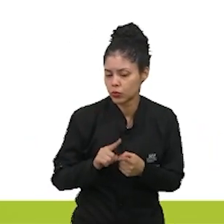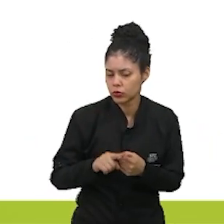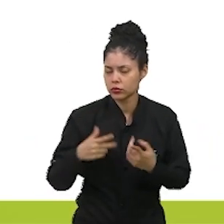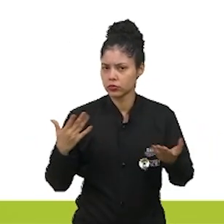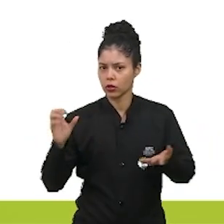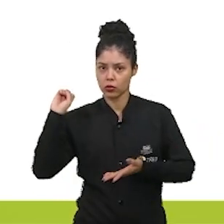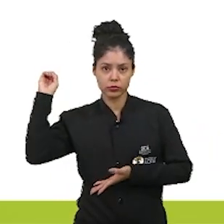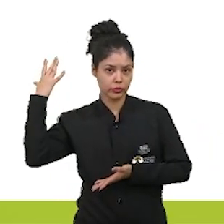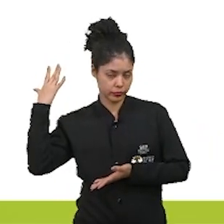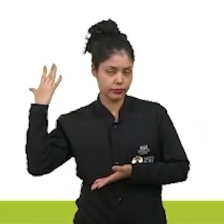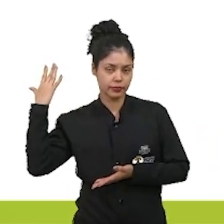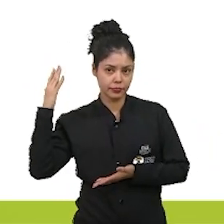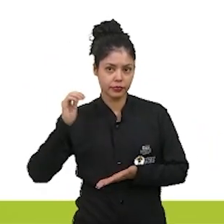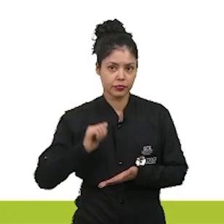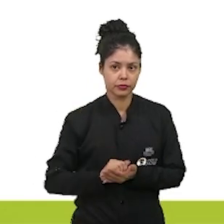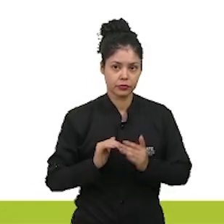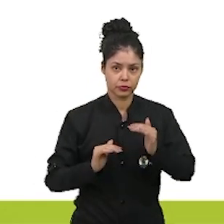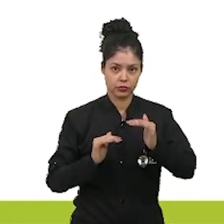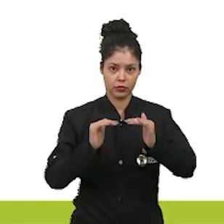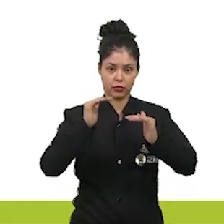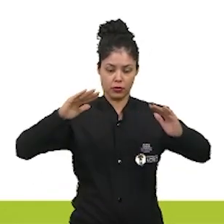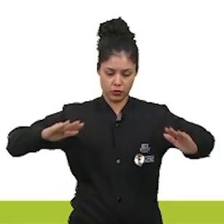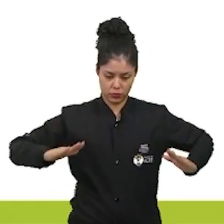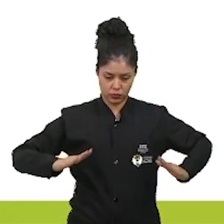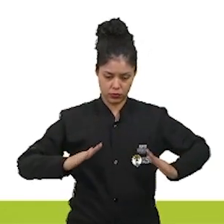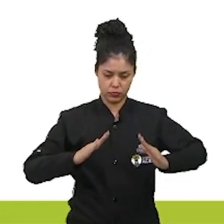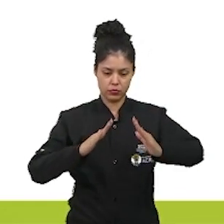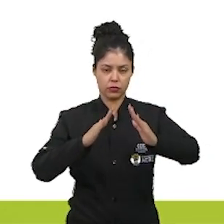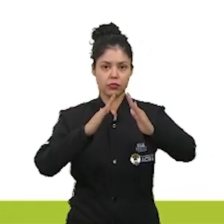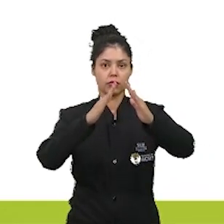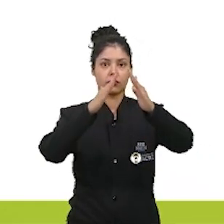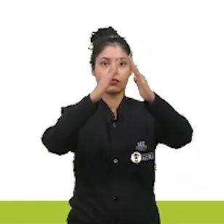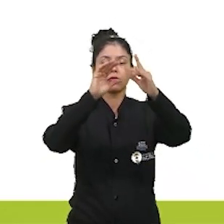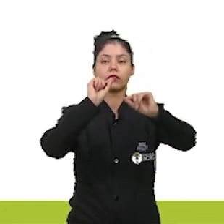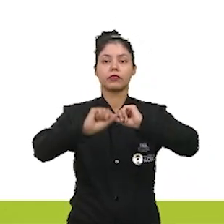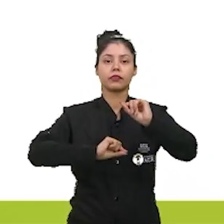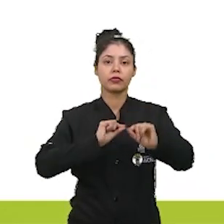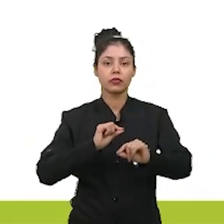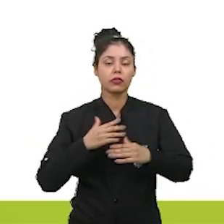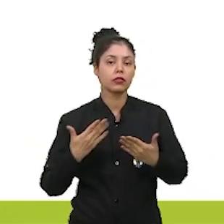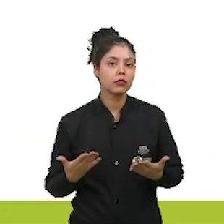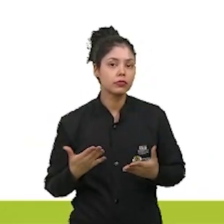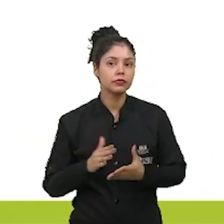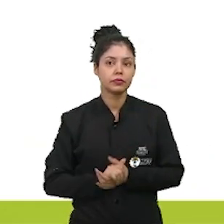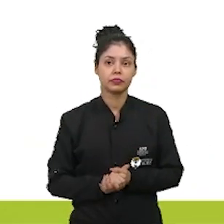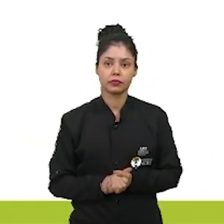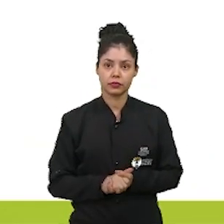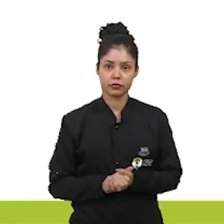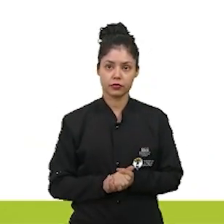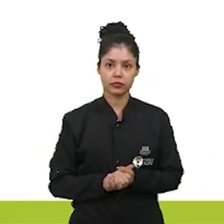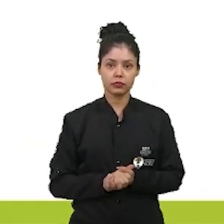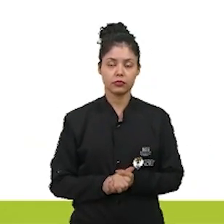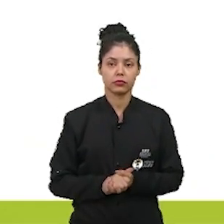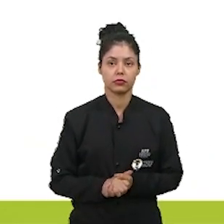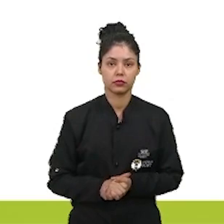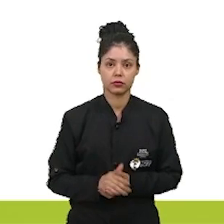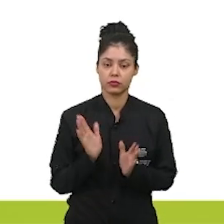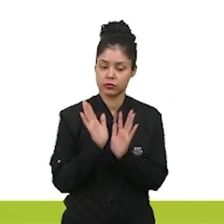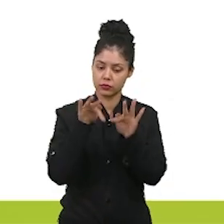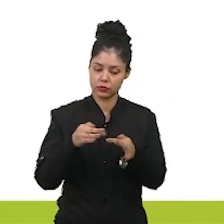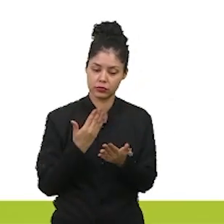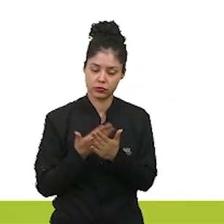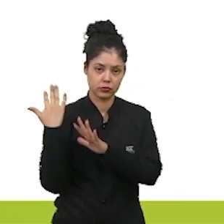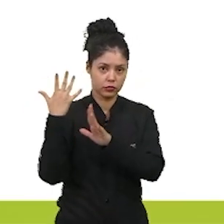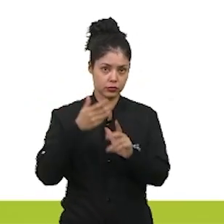processos aí que estão acontecendo, essa elevação, ela é decorrente do quê? Então, né, não vou falar aqui as alternativas, lá no final da aula